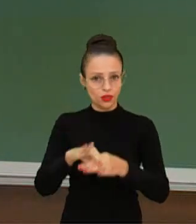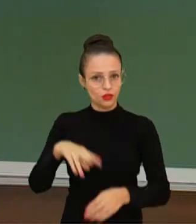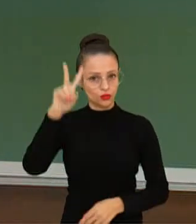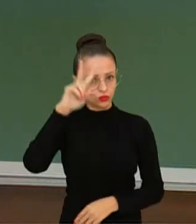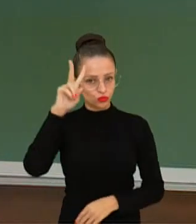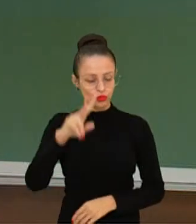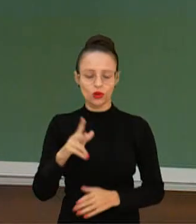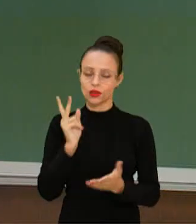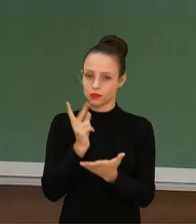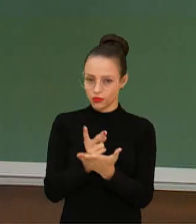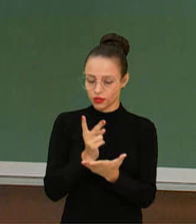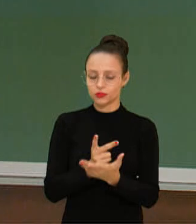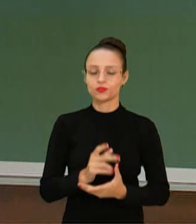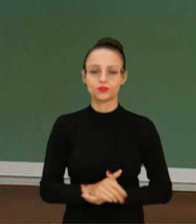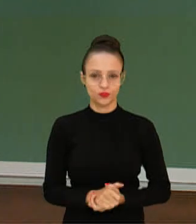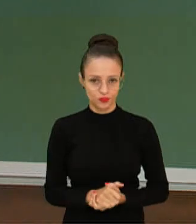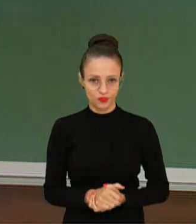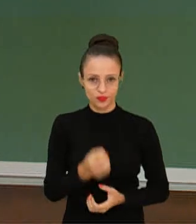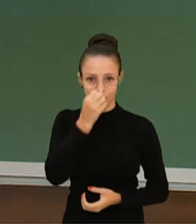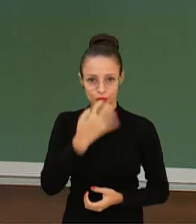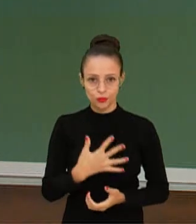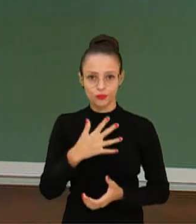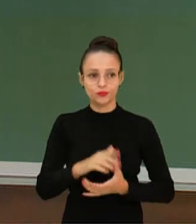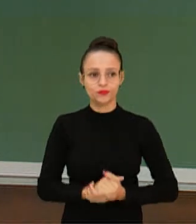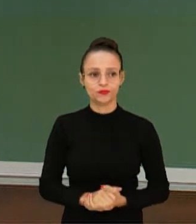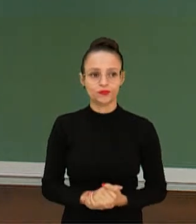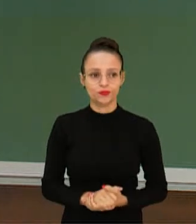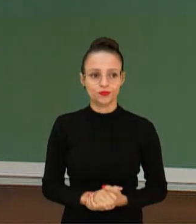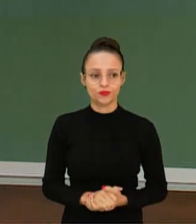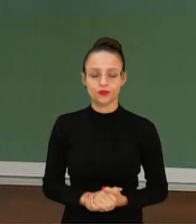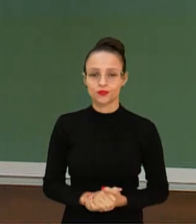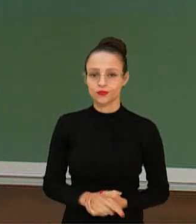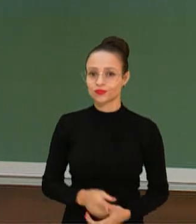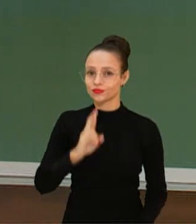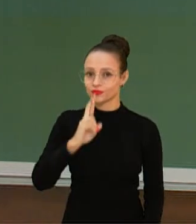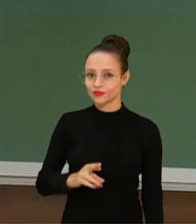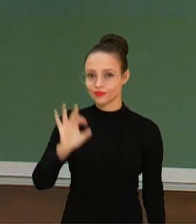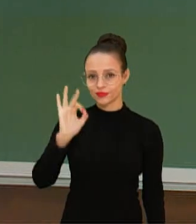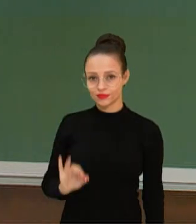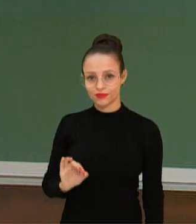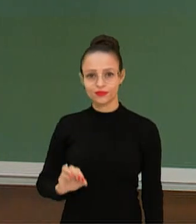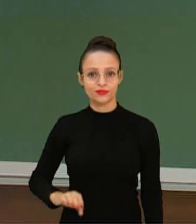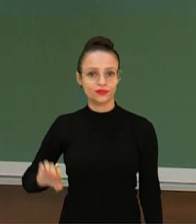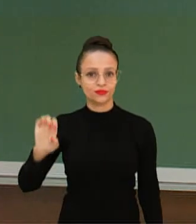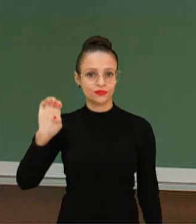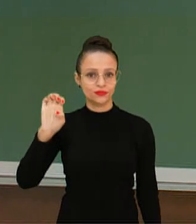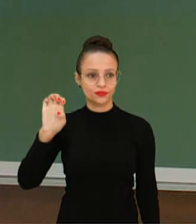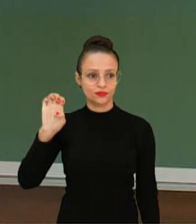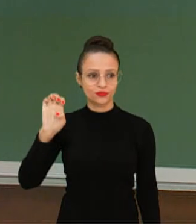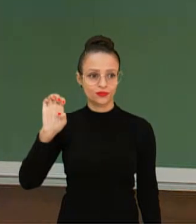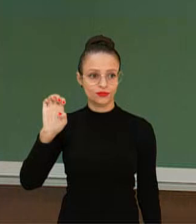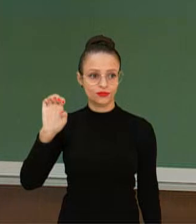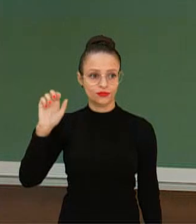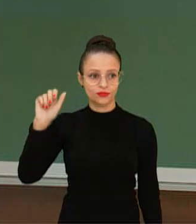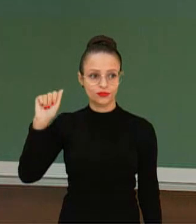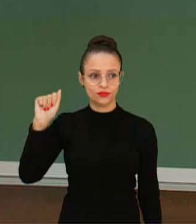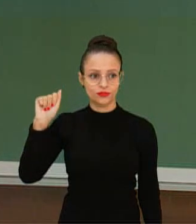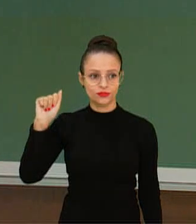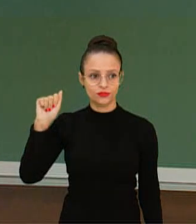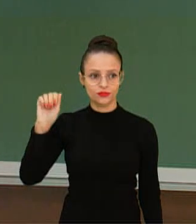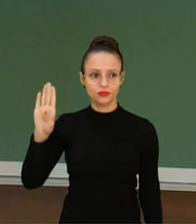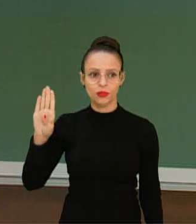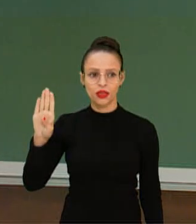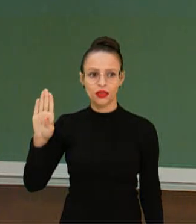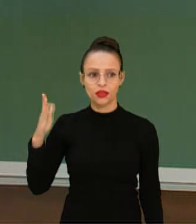bom? O mesmo tamanho de caminhão, tá bom? Marcando a resposta certa, letra A. Cadê o B